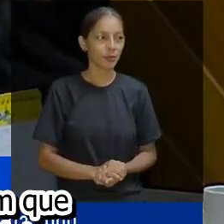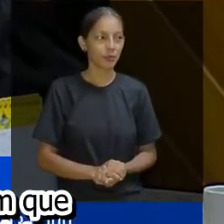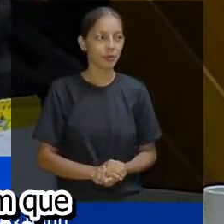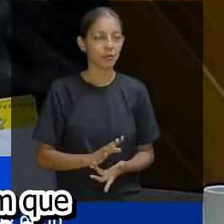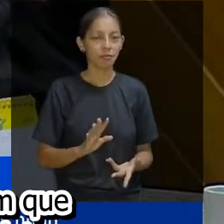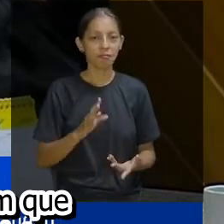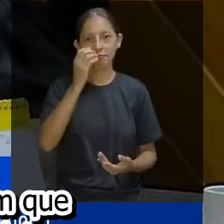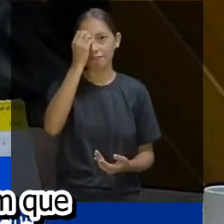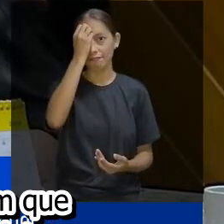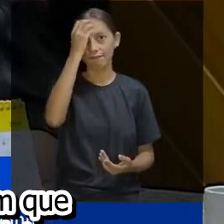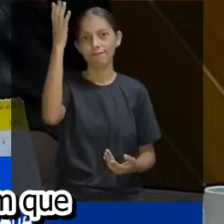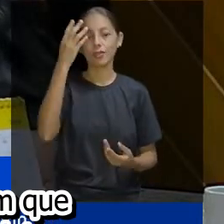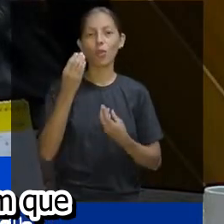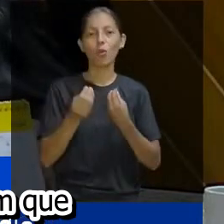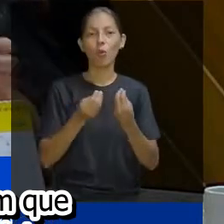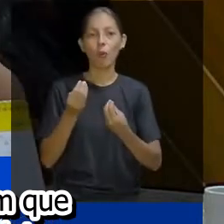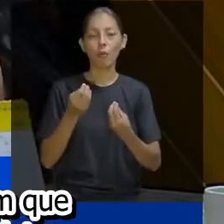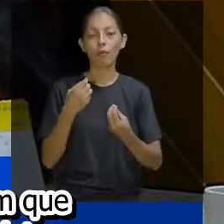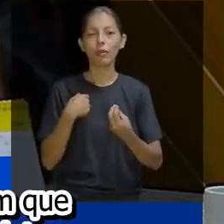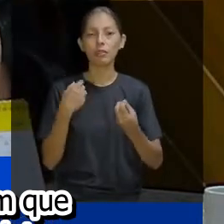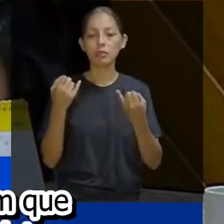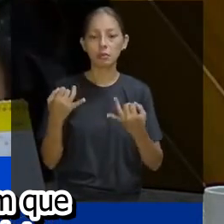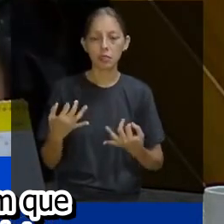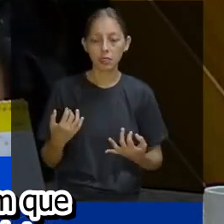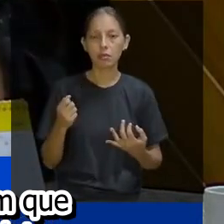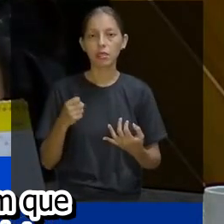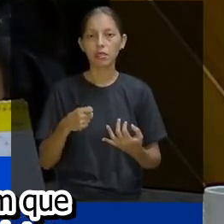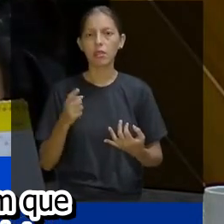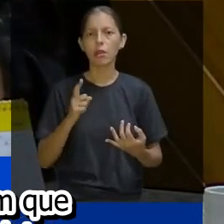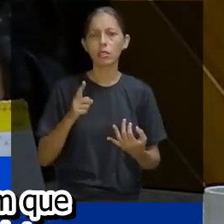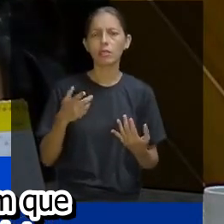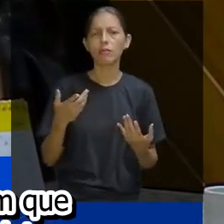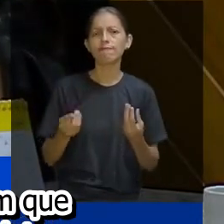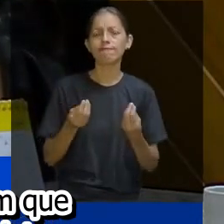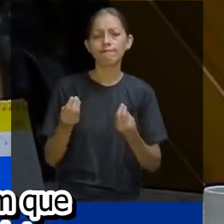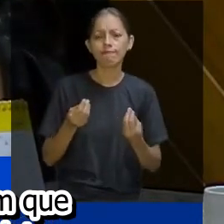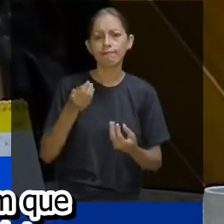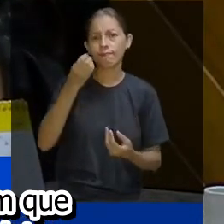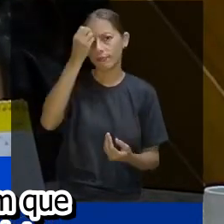ponderação a respeito do voto em que se trata aqui, na ação que foi